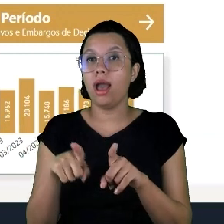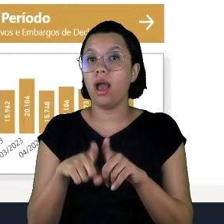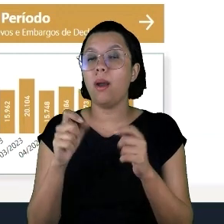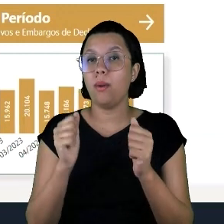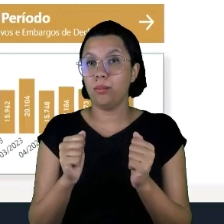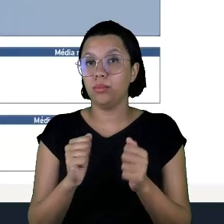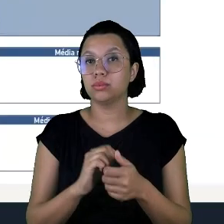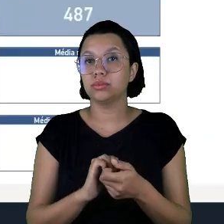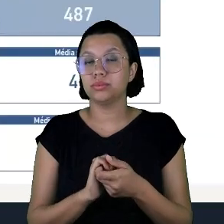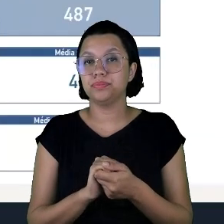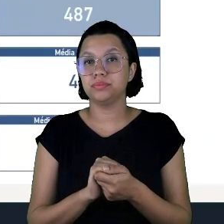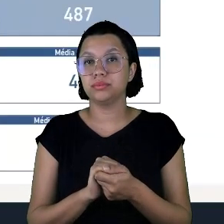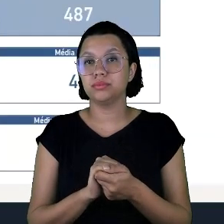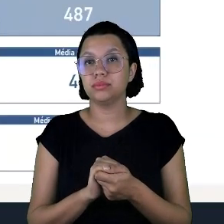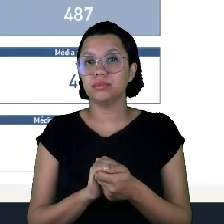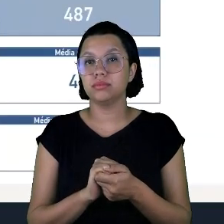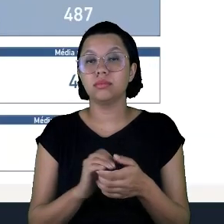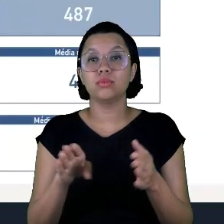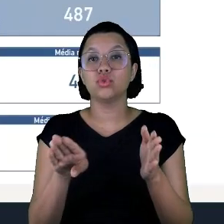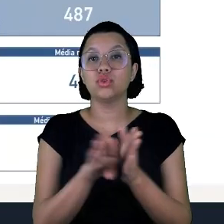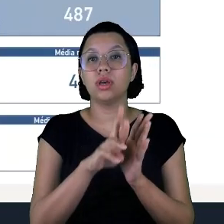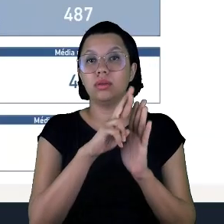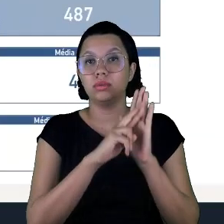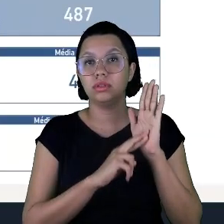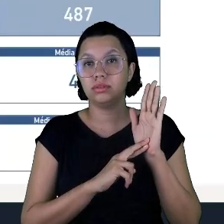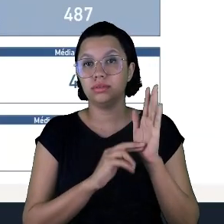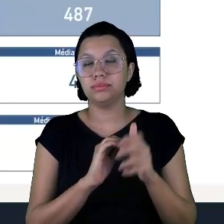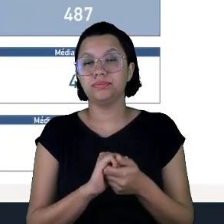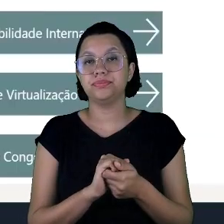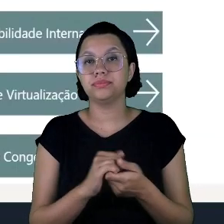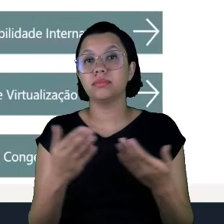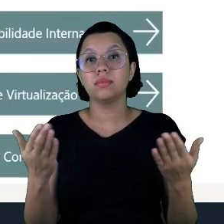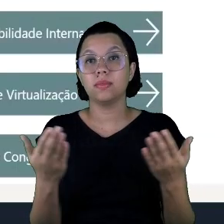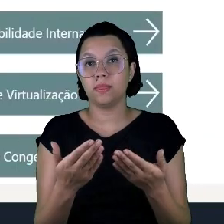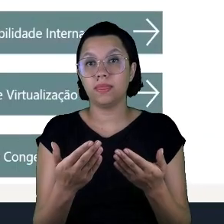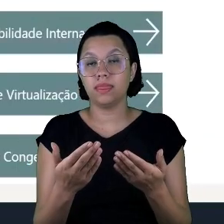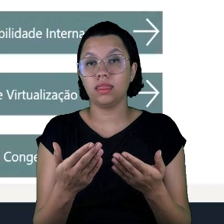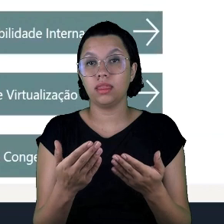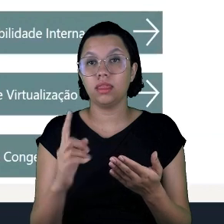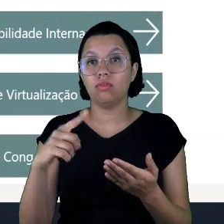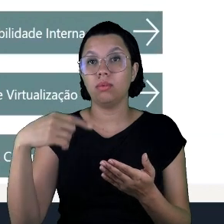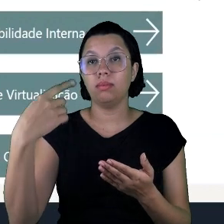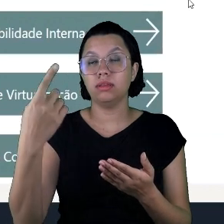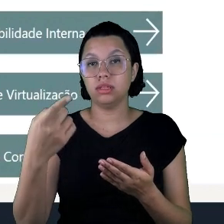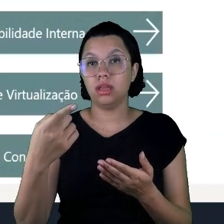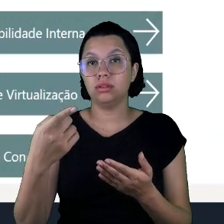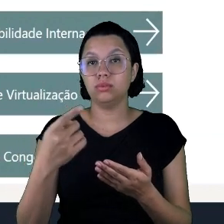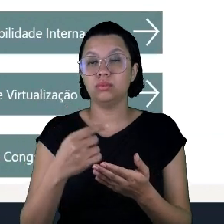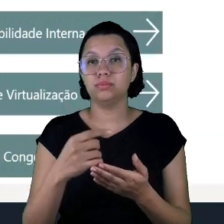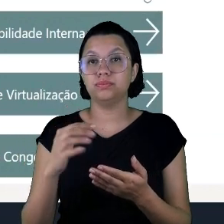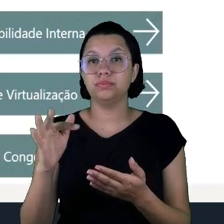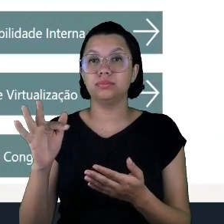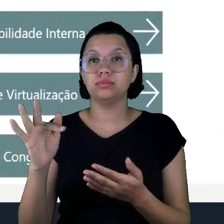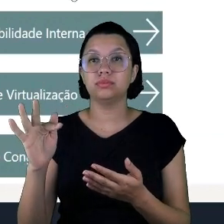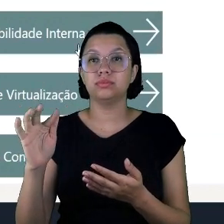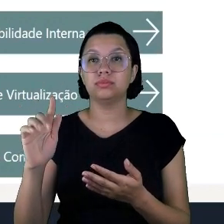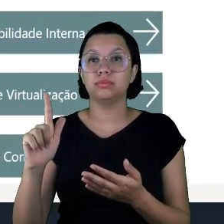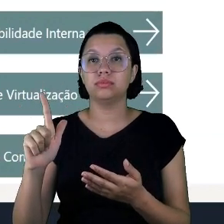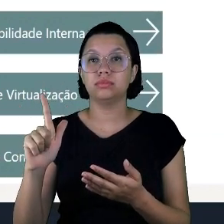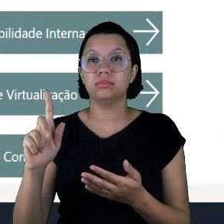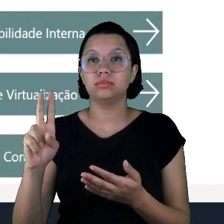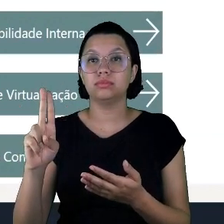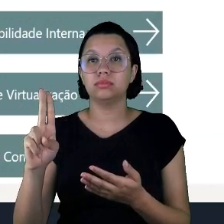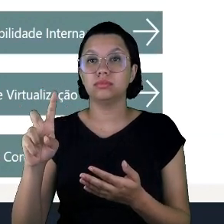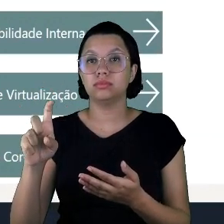partir dela também é possível chegar nos relatórios, tá? E agora eu vou passar aqui nos